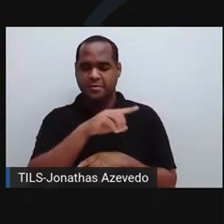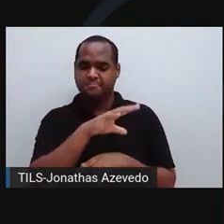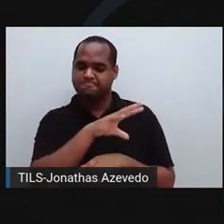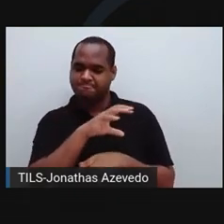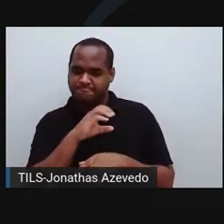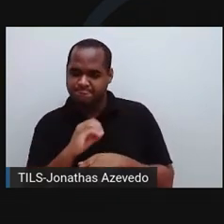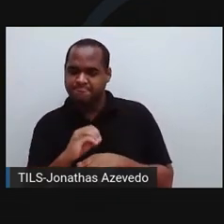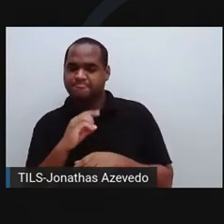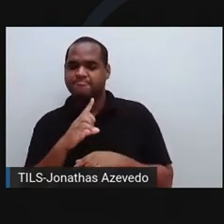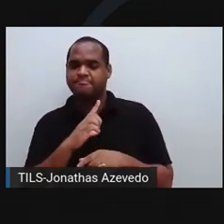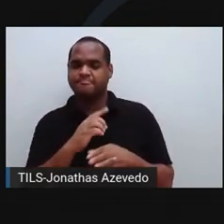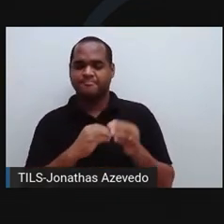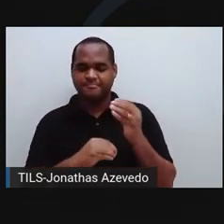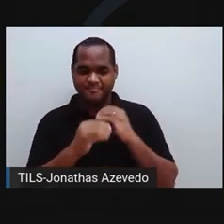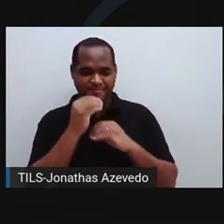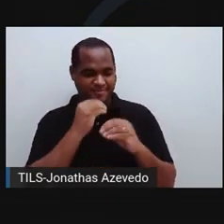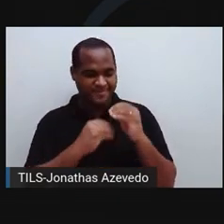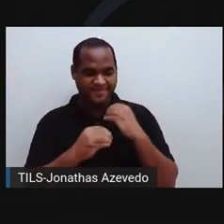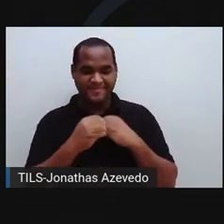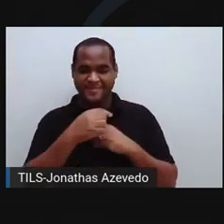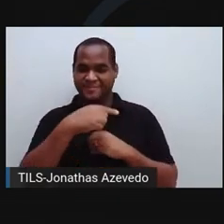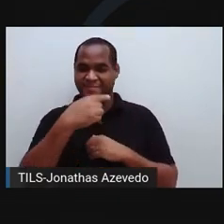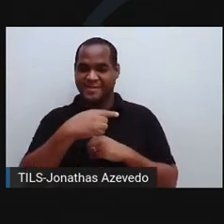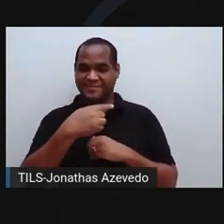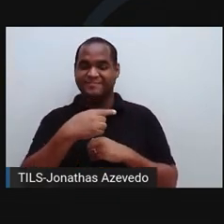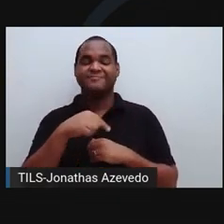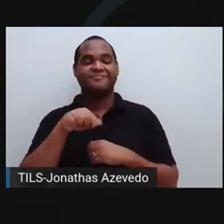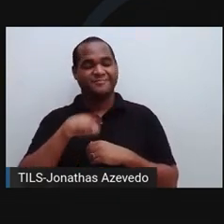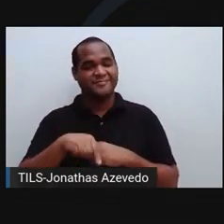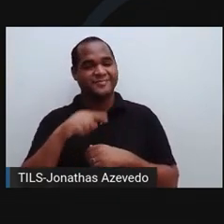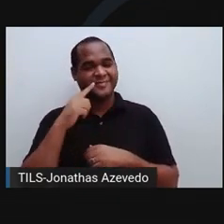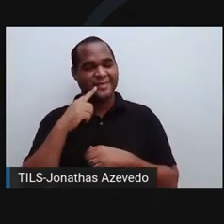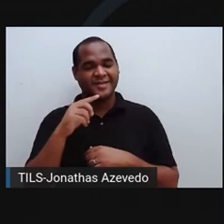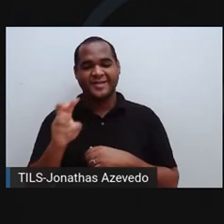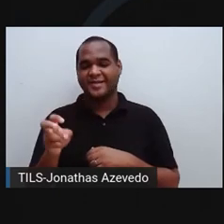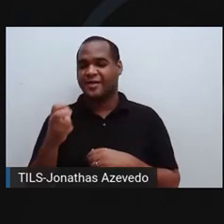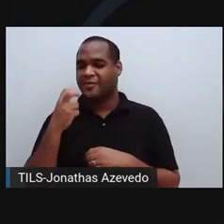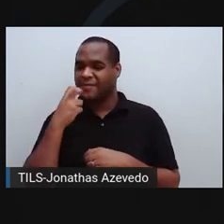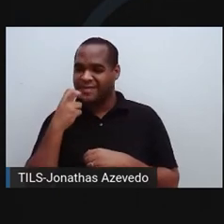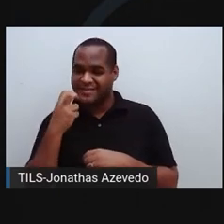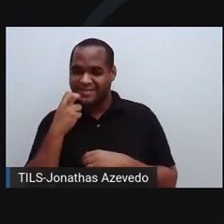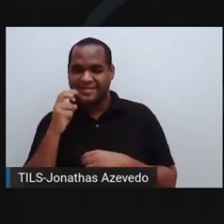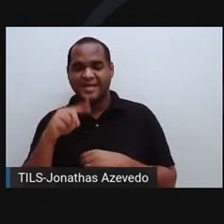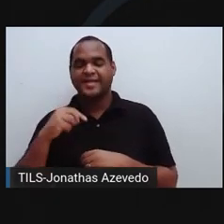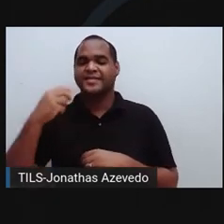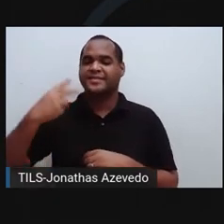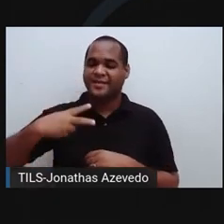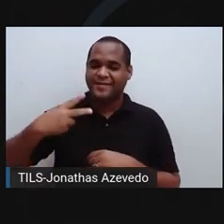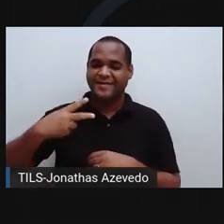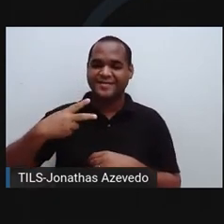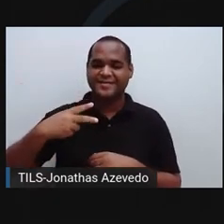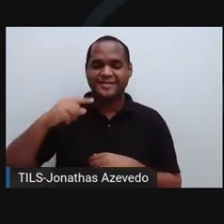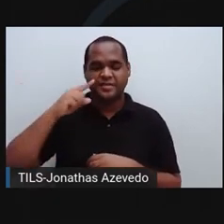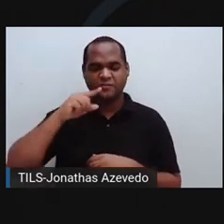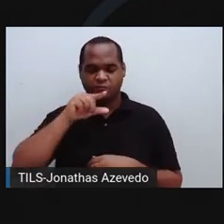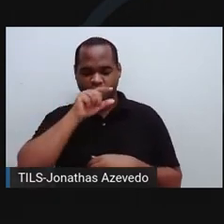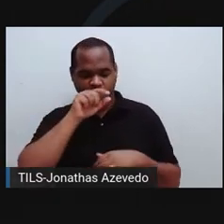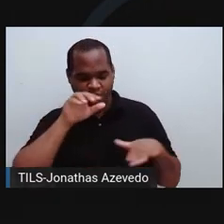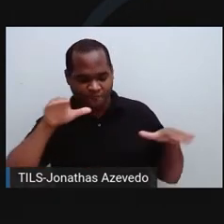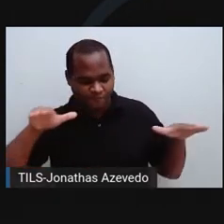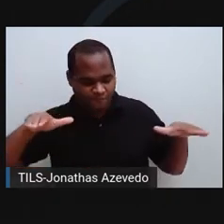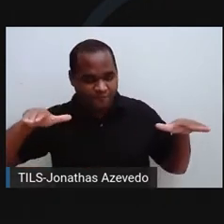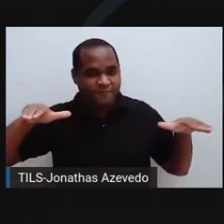caramujo, consumidor de primeira ordem, o primário. O peixe, consumidor secundário. E a garça, consumidor terciário.